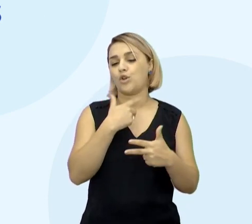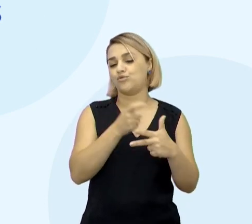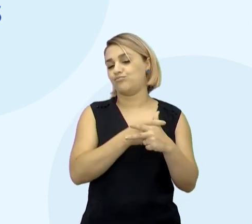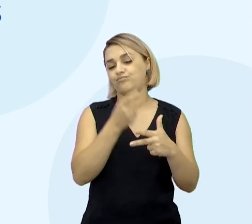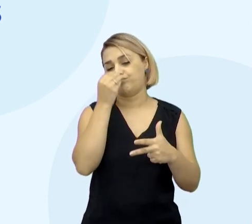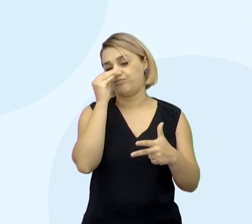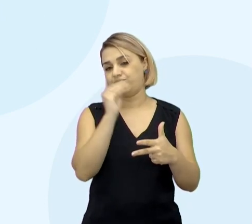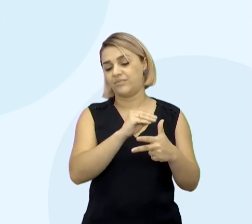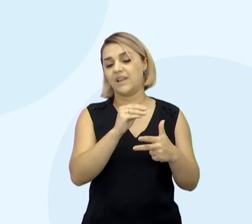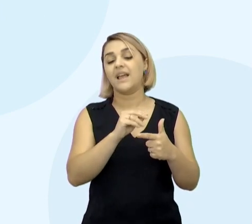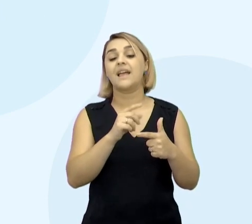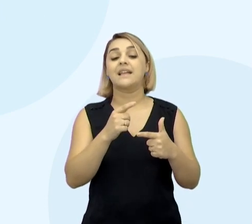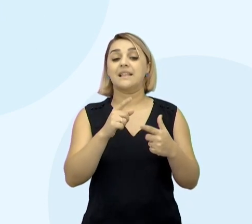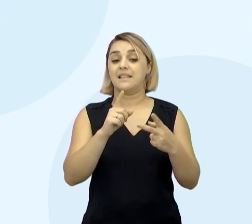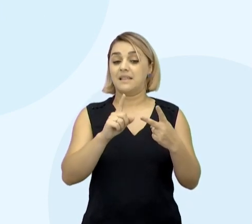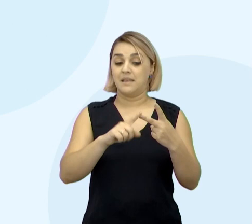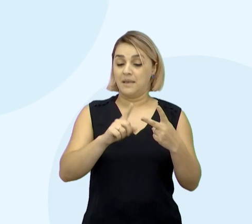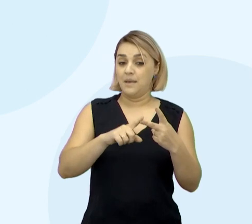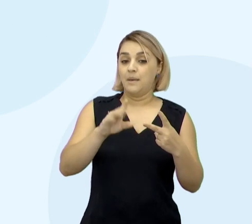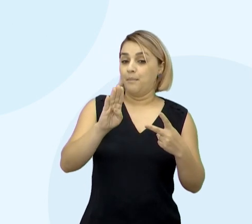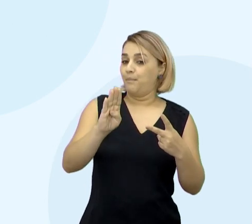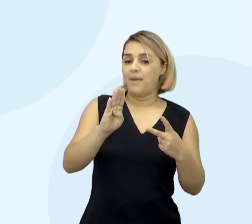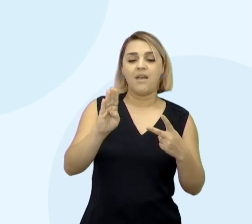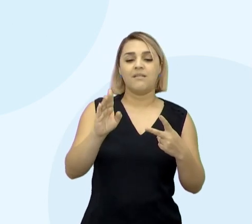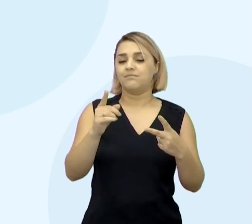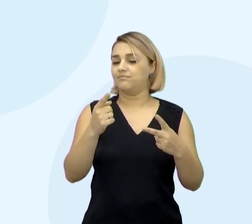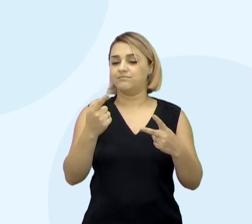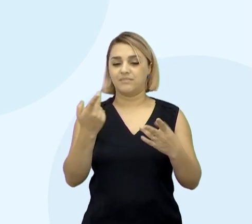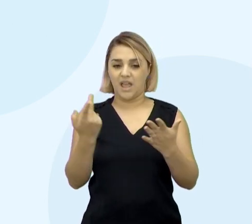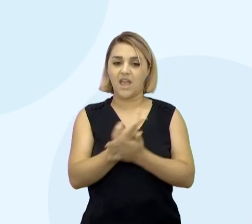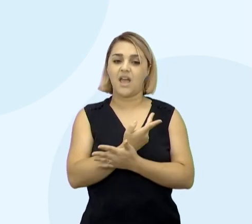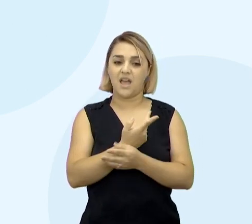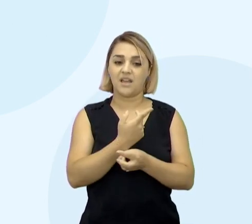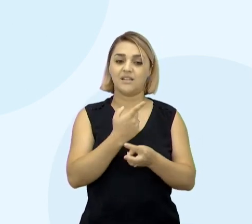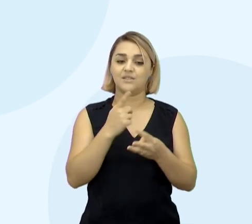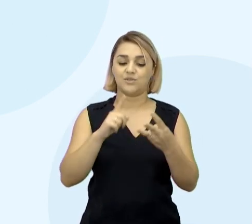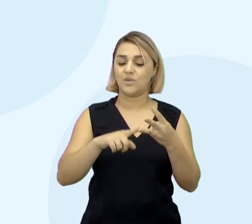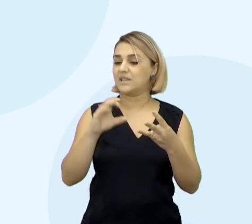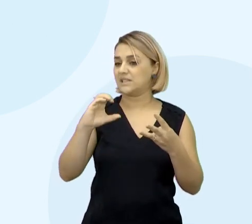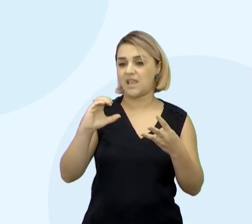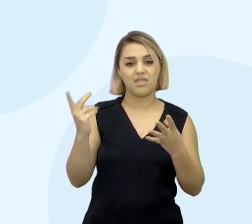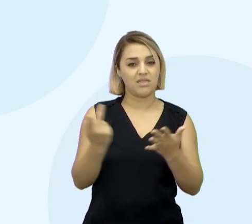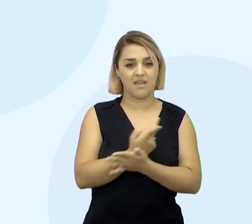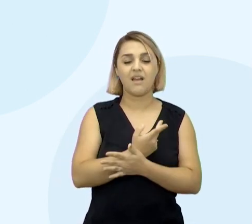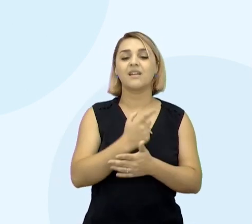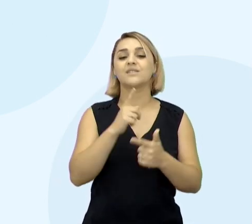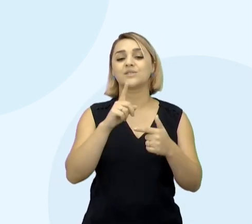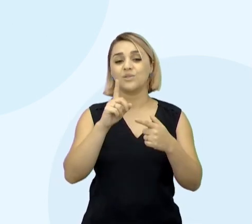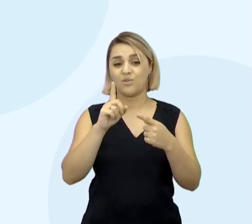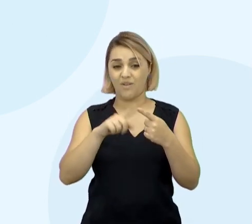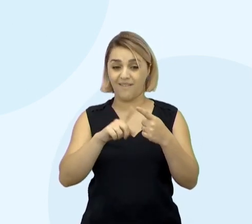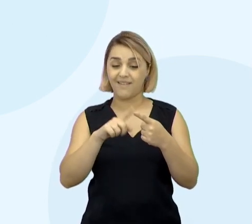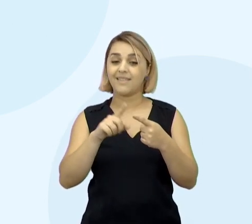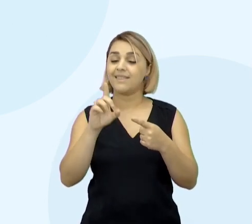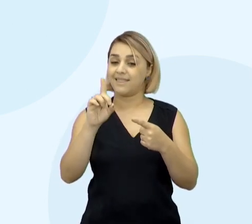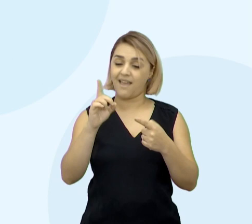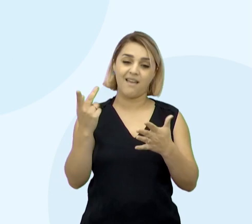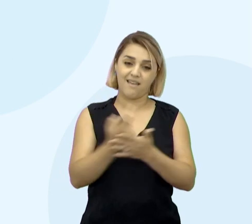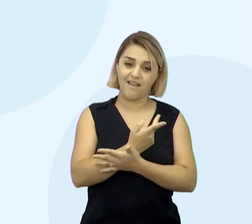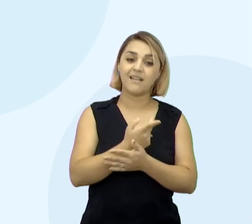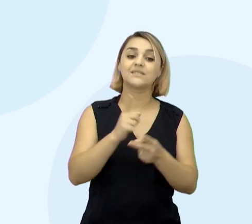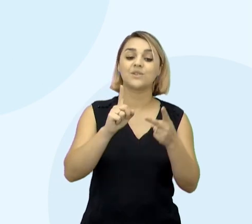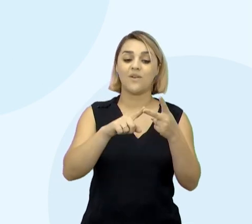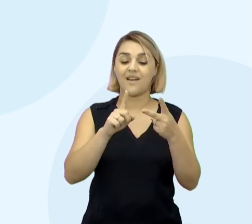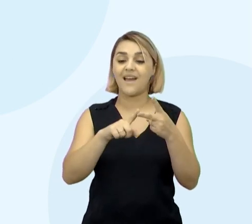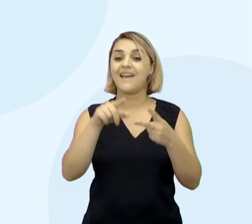cancelar, né, e a C, a resposta correta é a E. Carlos deve reduzir o valor do lanche a R$3,